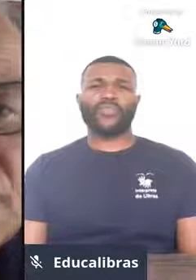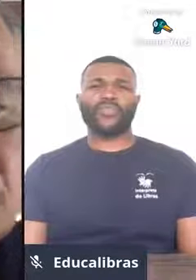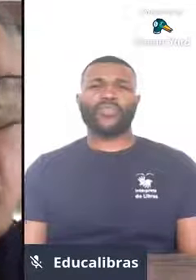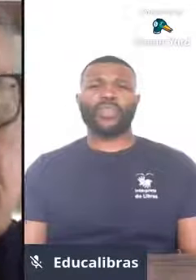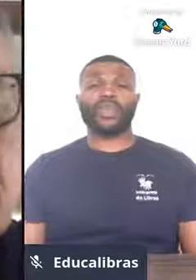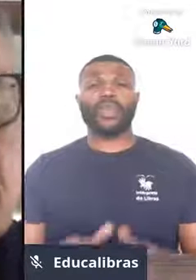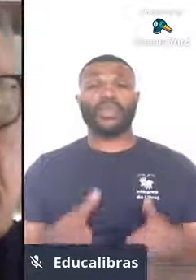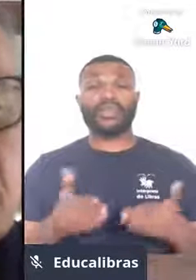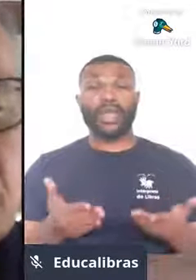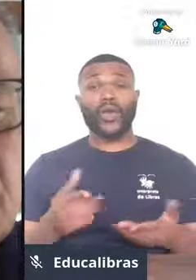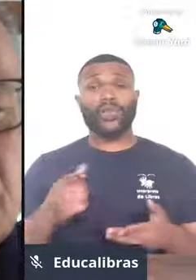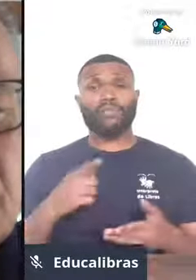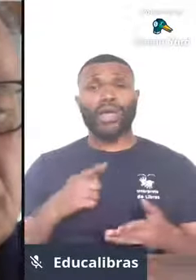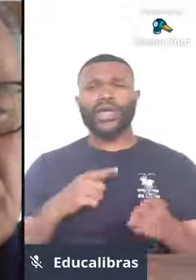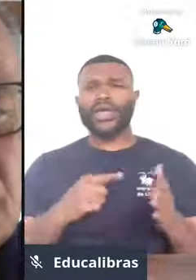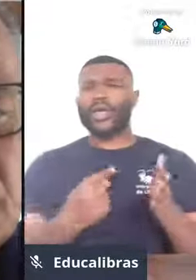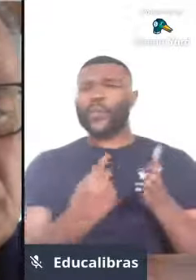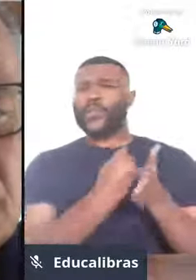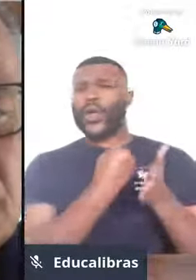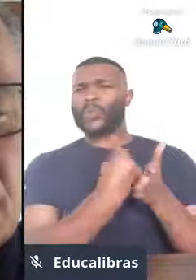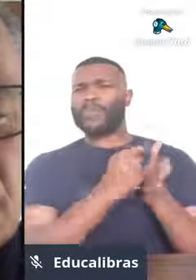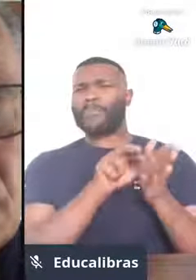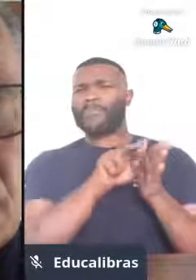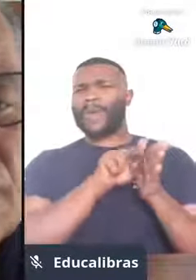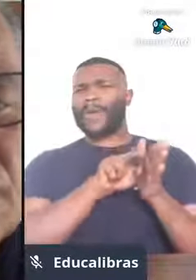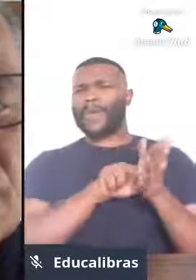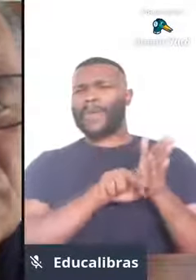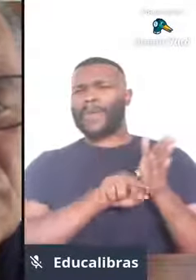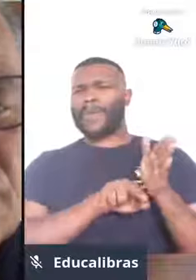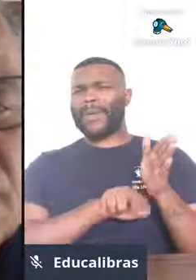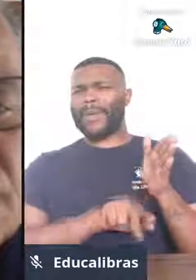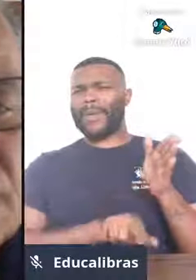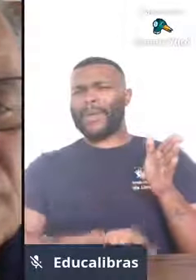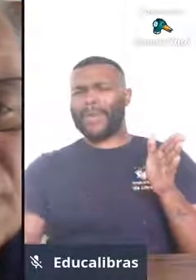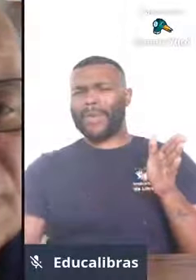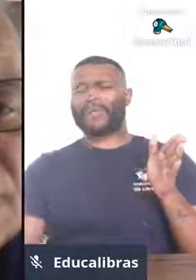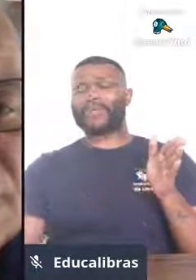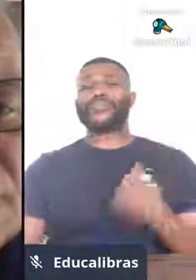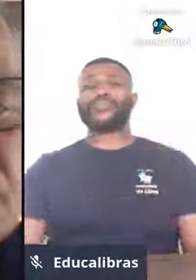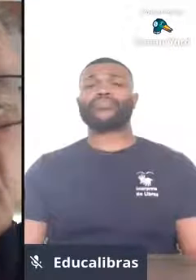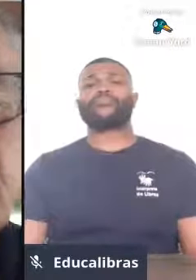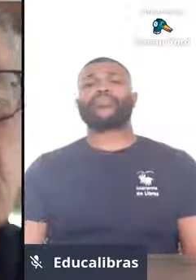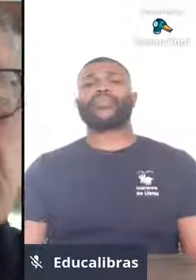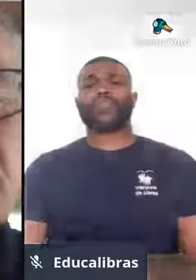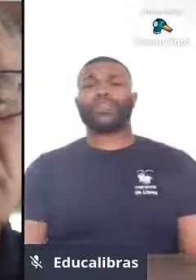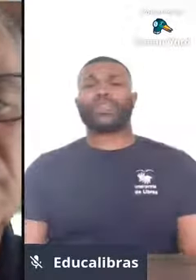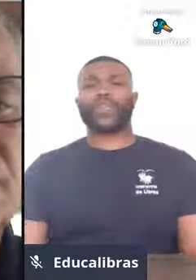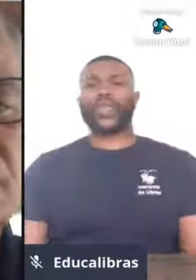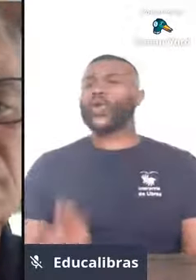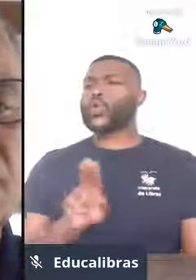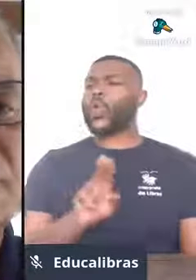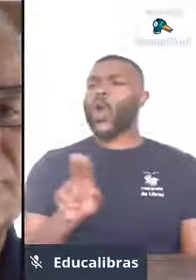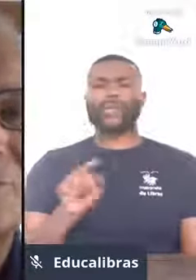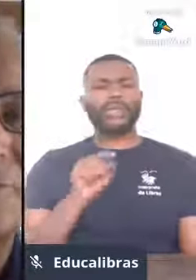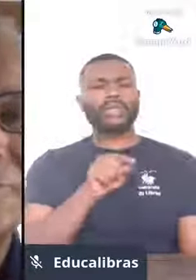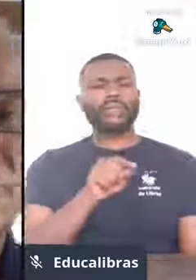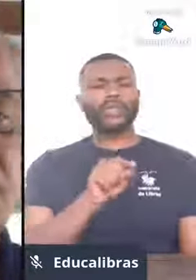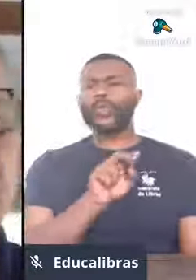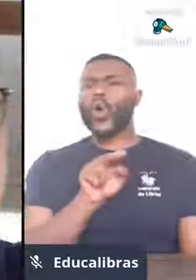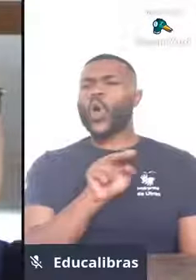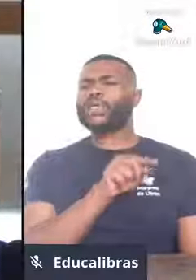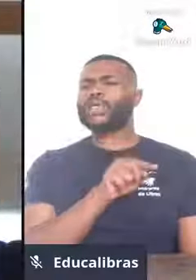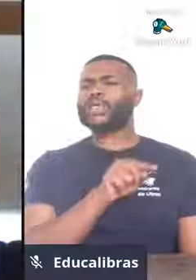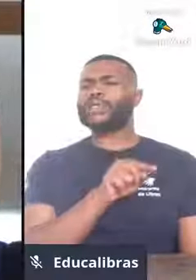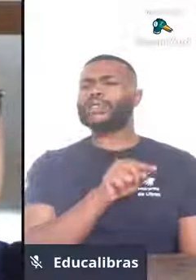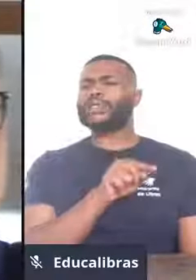tenho aqui várias perguntas para você, e como é que é o nome dele mesmo? Volta ali,